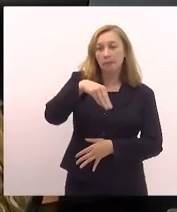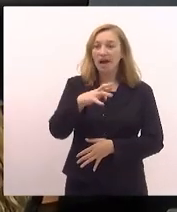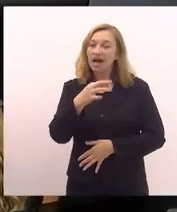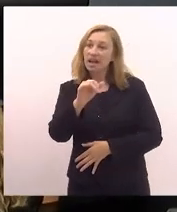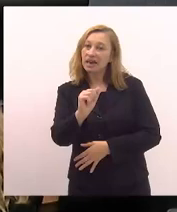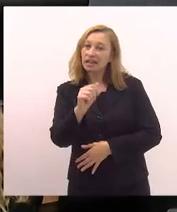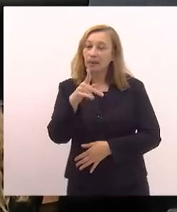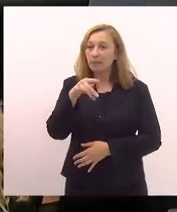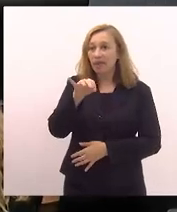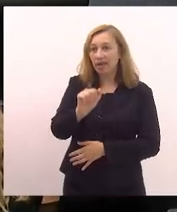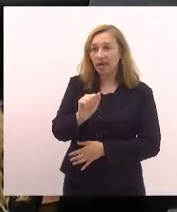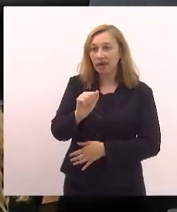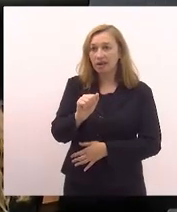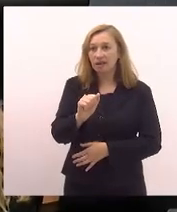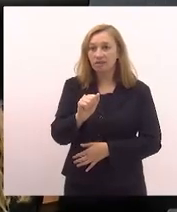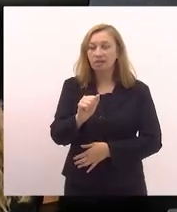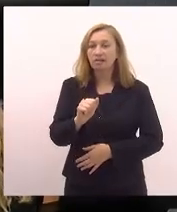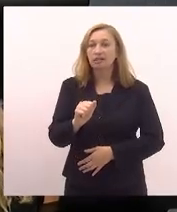Municipal.